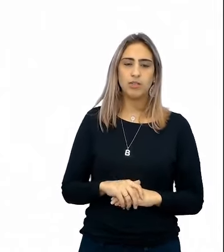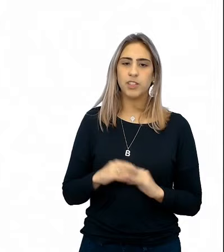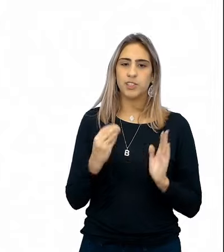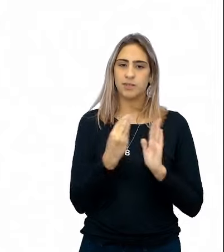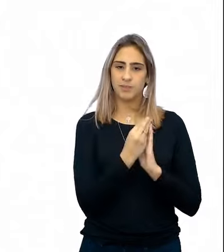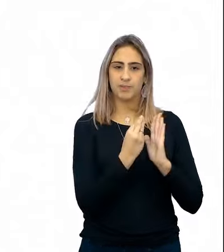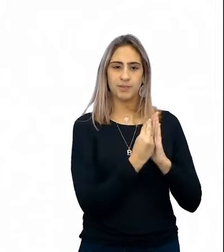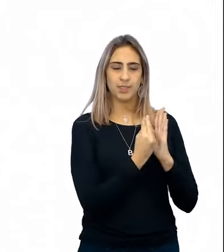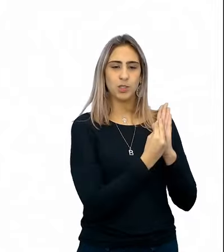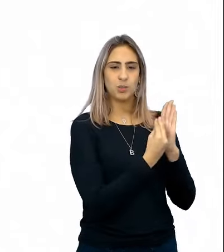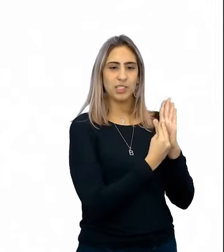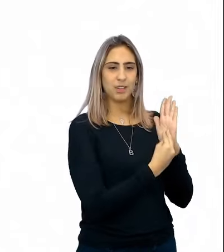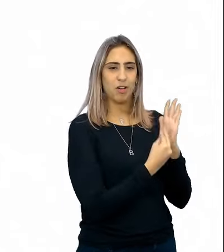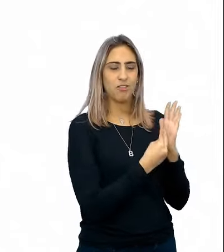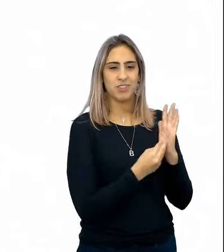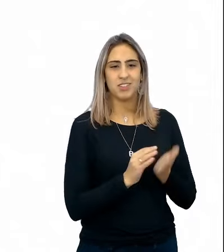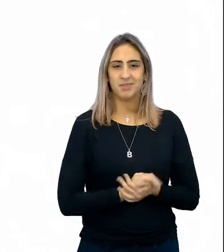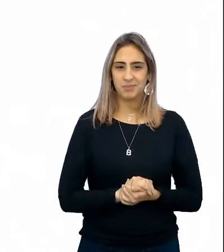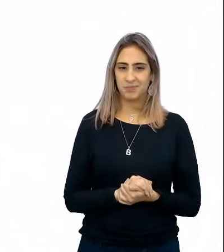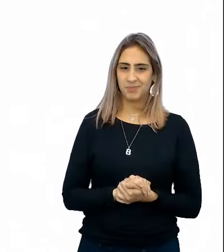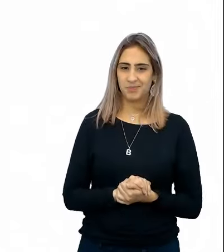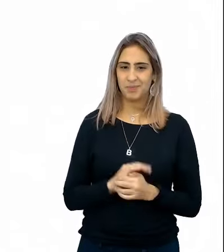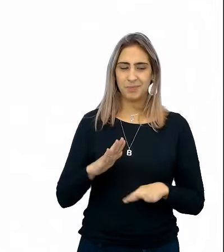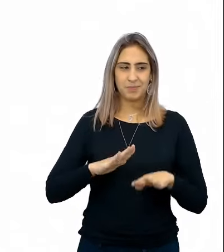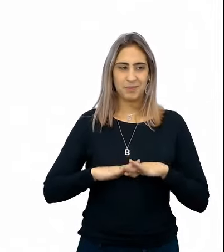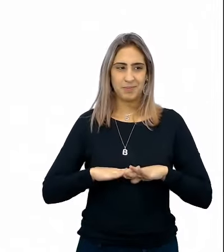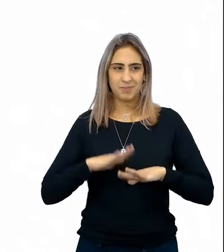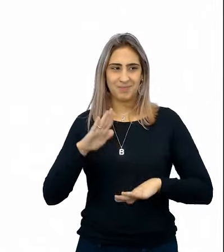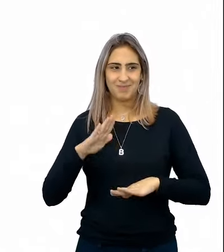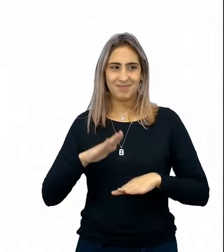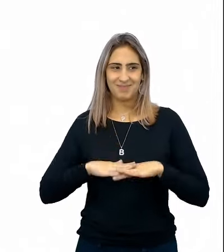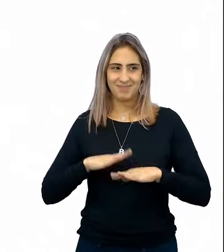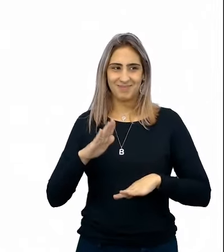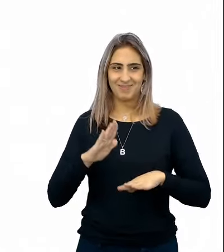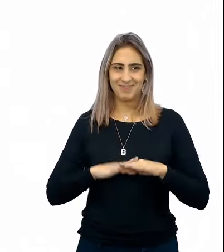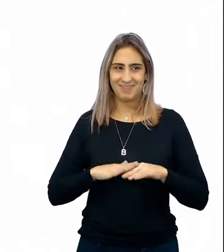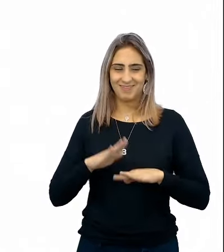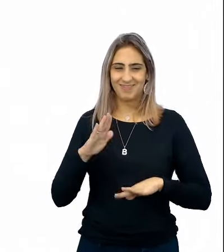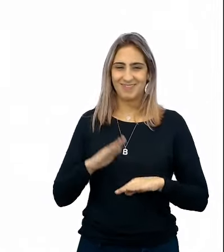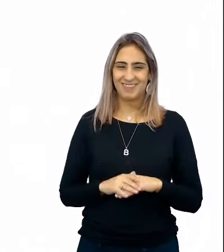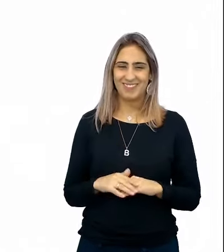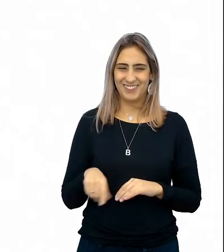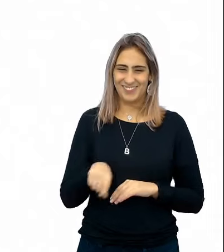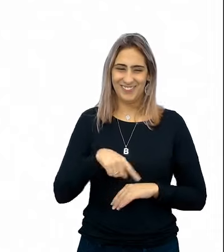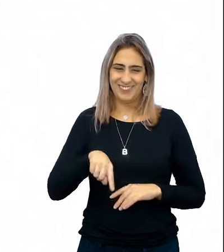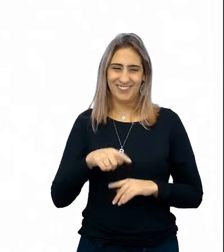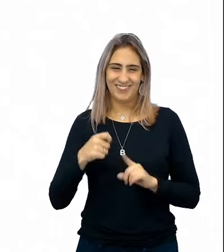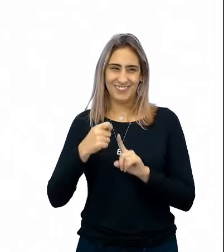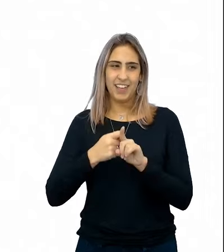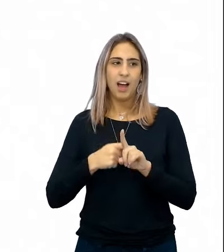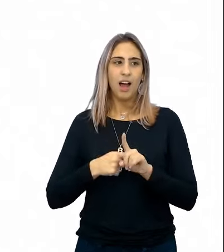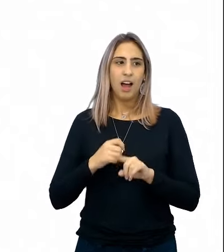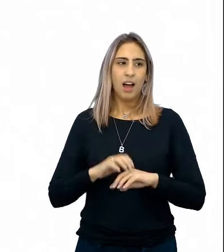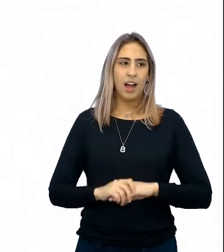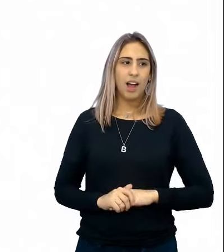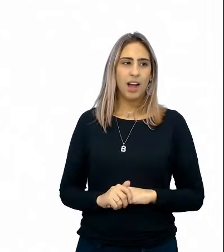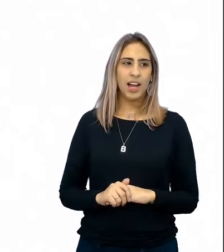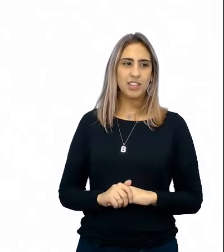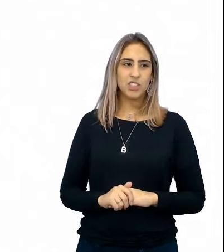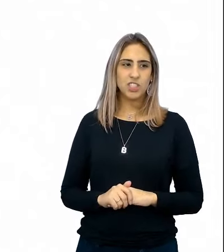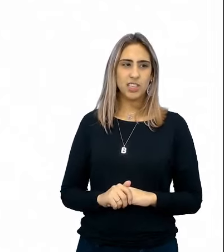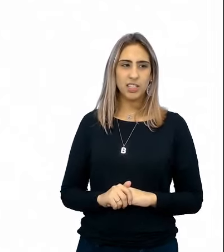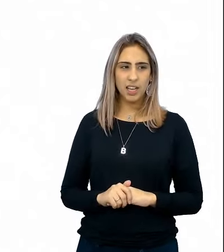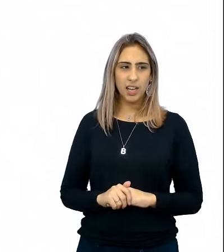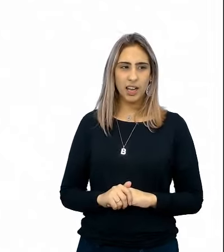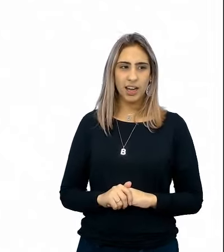estão explicitadas. Mas para que o estudante pense sobre, as tabelas e os gráficos